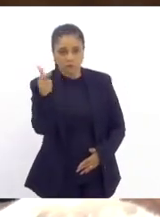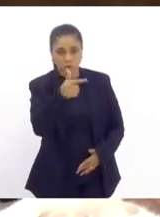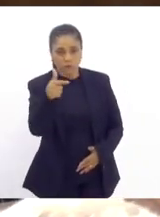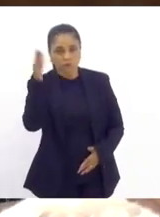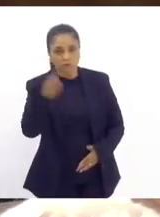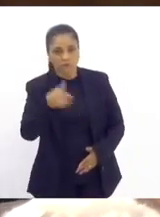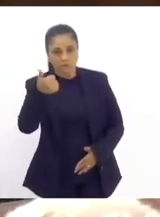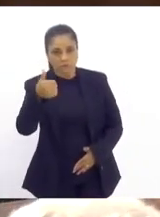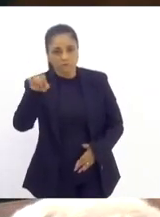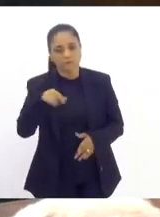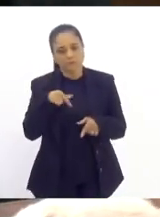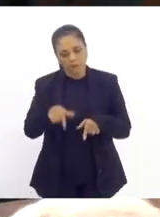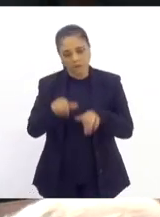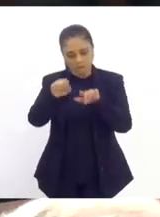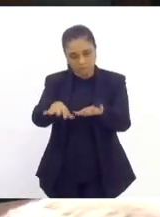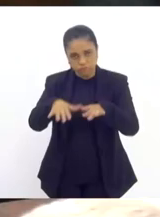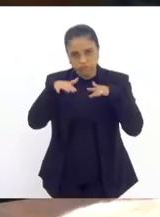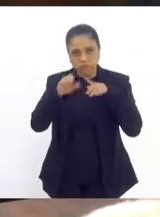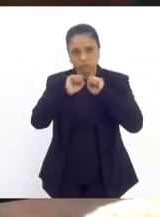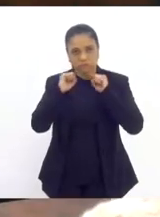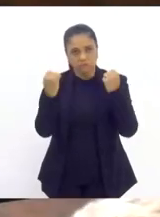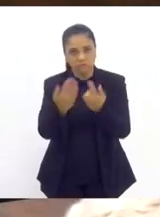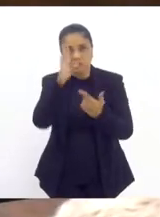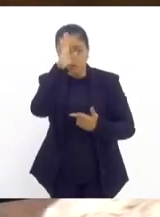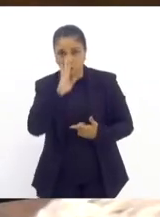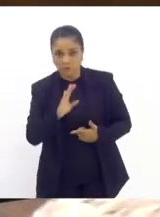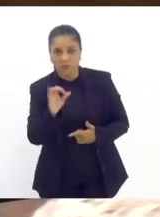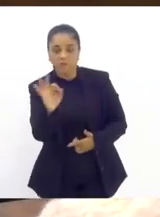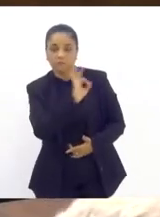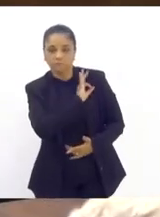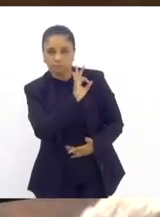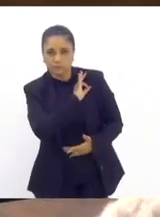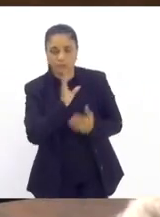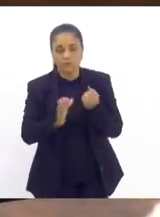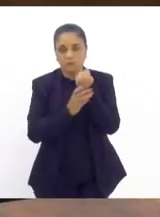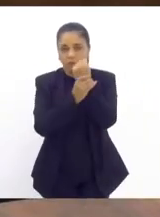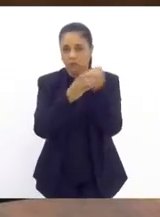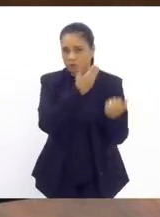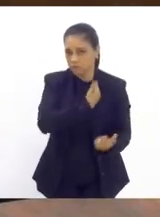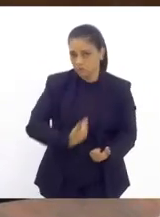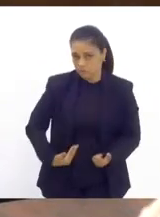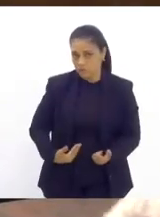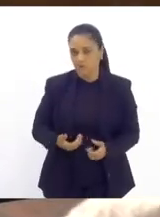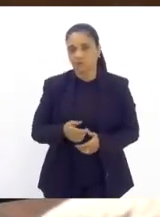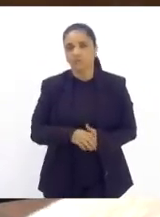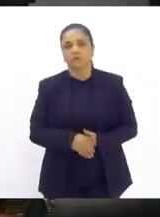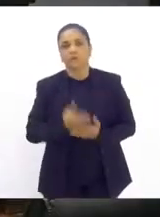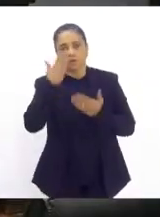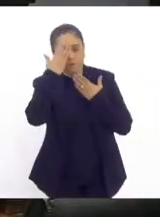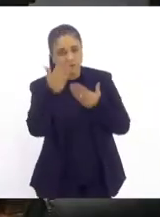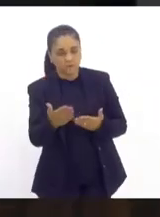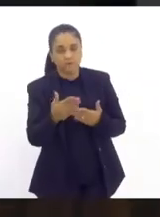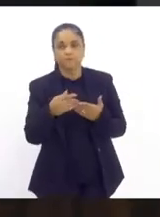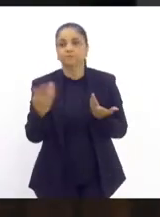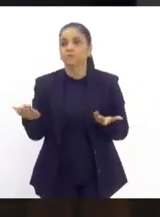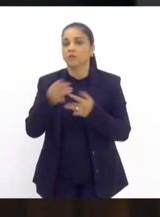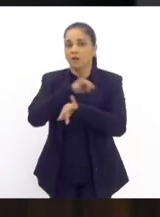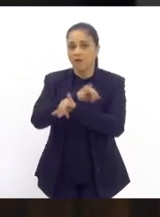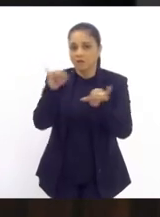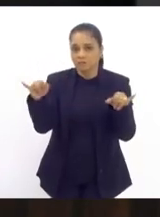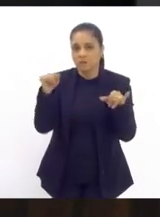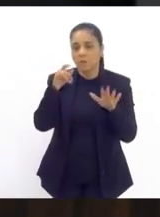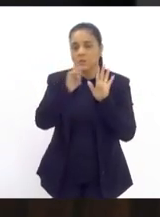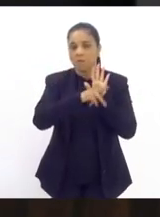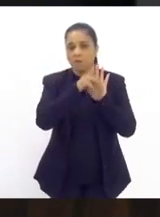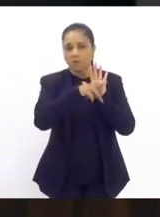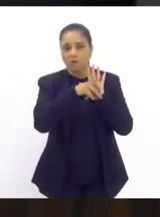que dispõe sobre a gratuidade nos transportes públicos para os agentes da área de segurança pública Obrigado deputada anuncio o